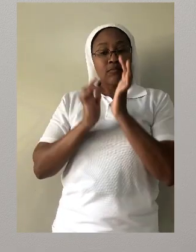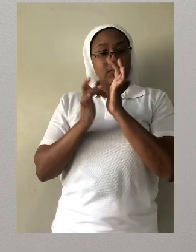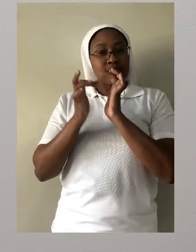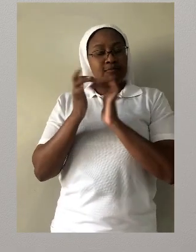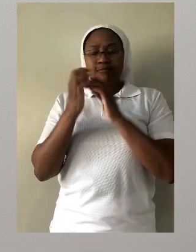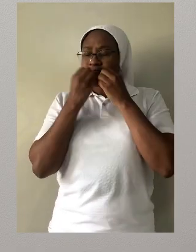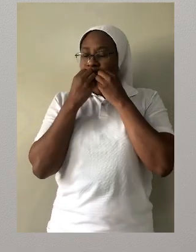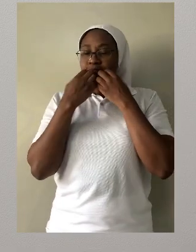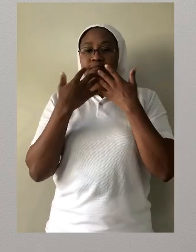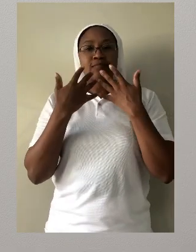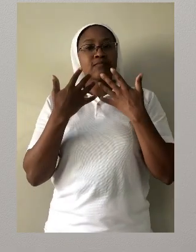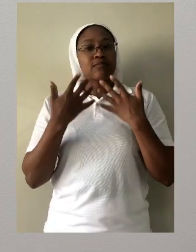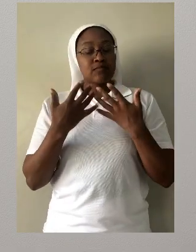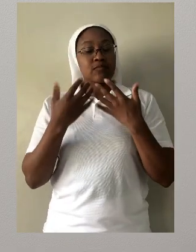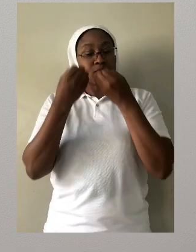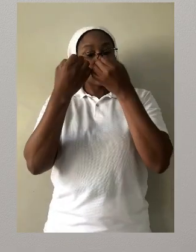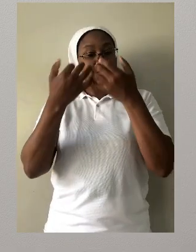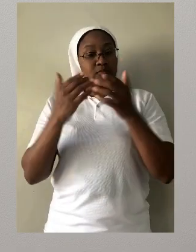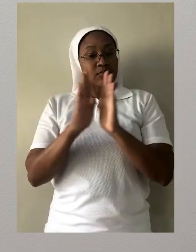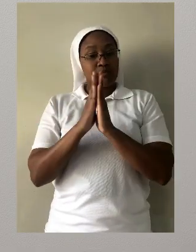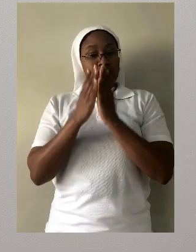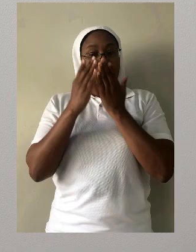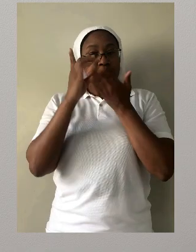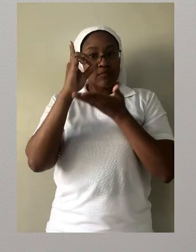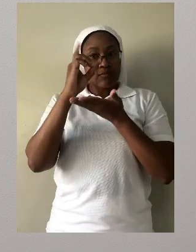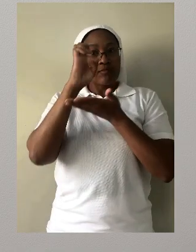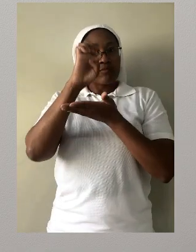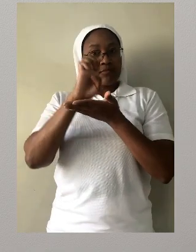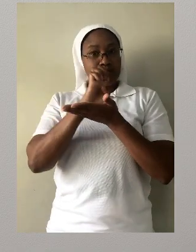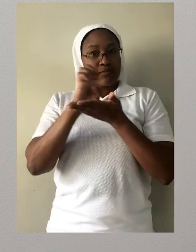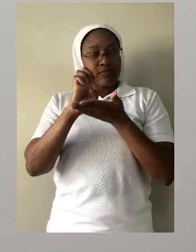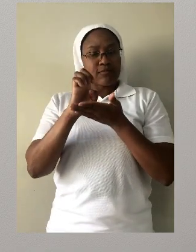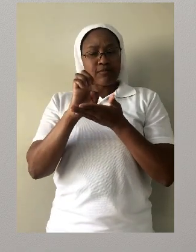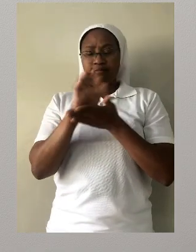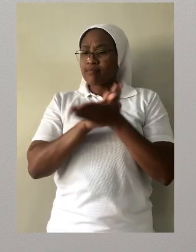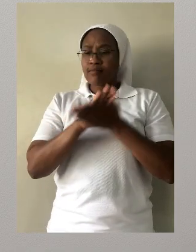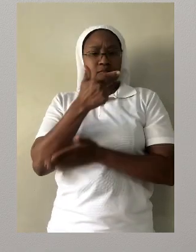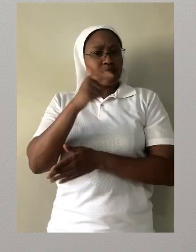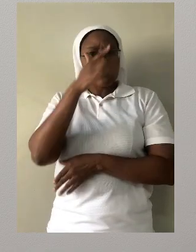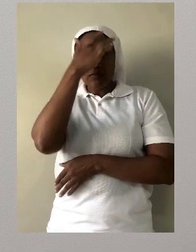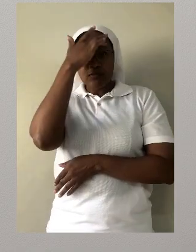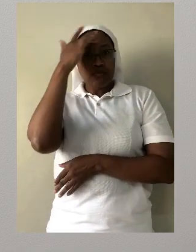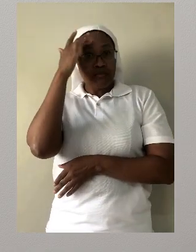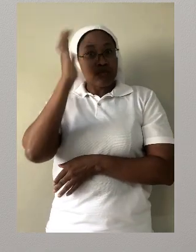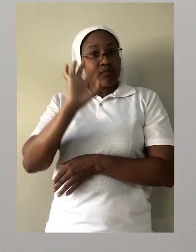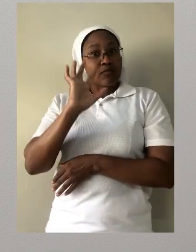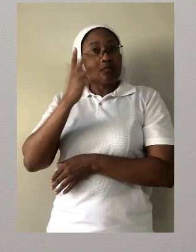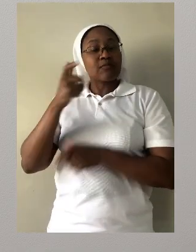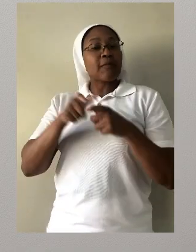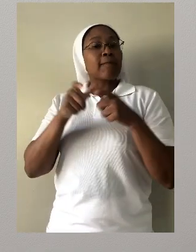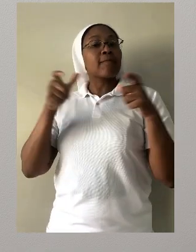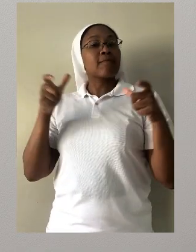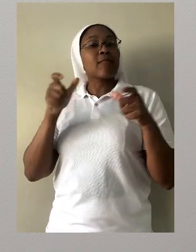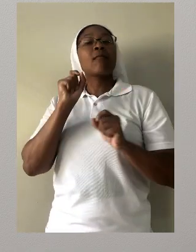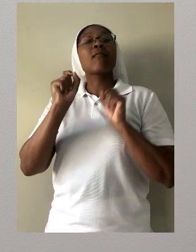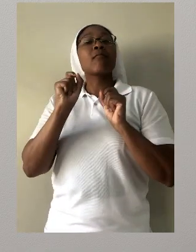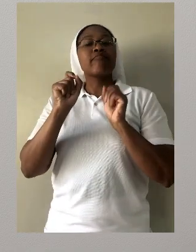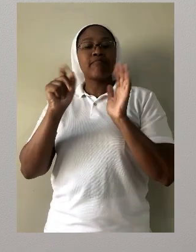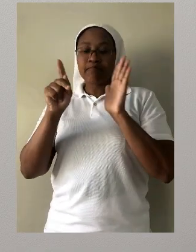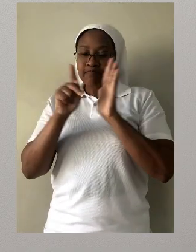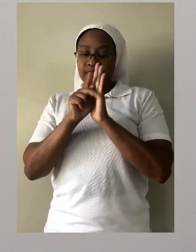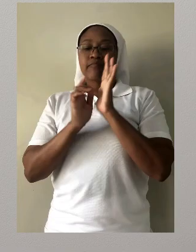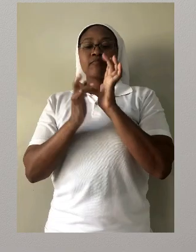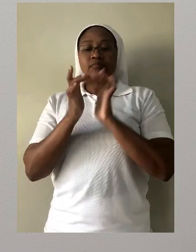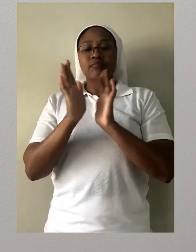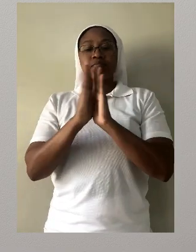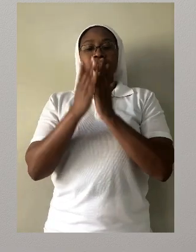dele está bem dito conforme a Escritura e os Evangelhos. Nenhuma outra pessoa ou acontecimento é maior do que Jesus